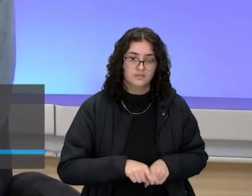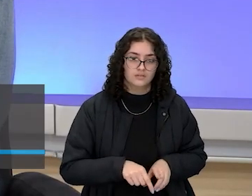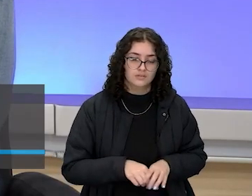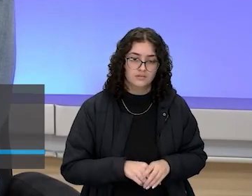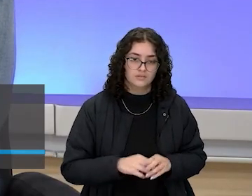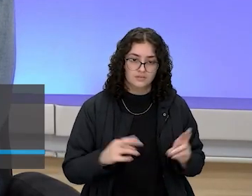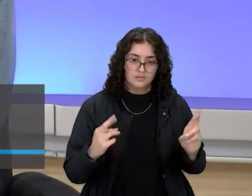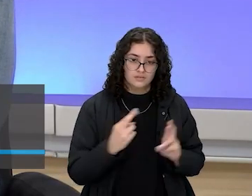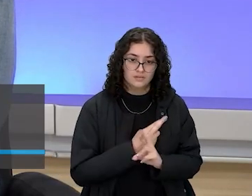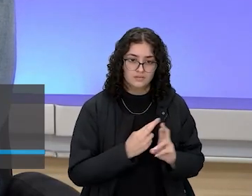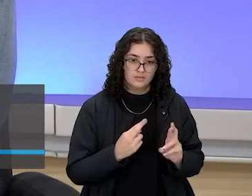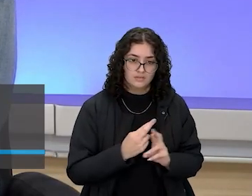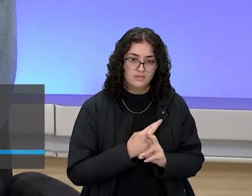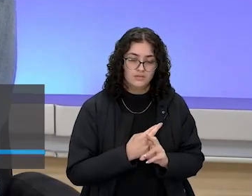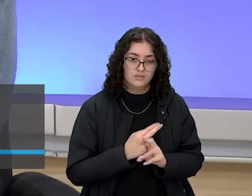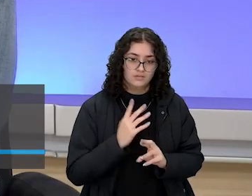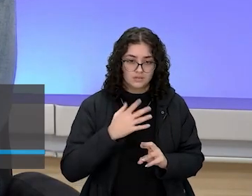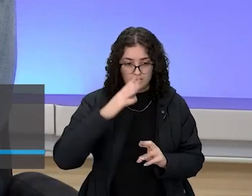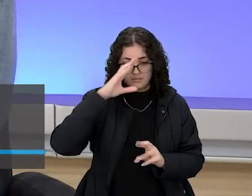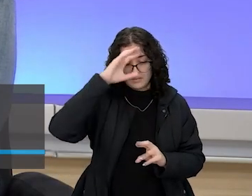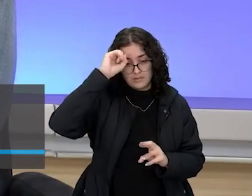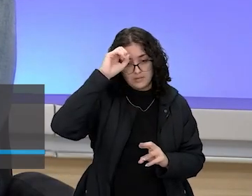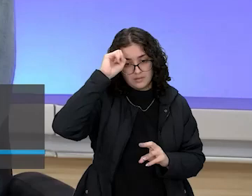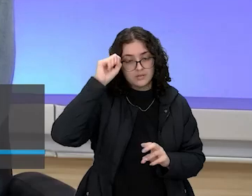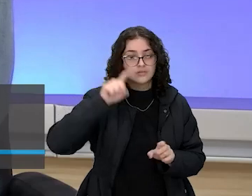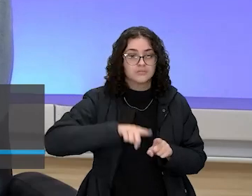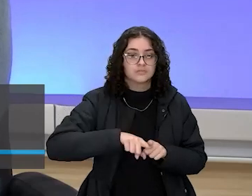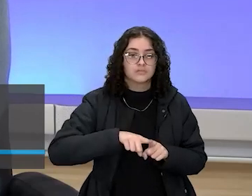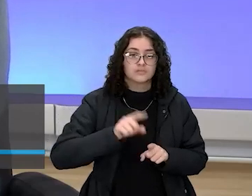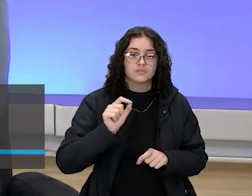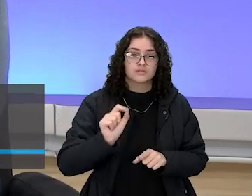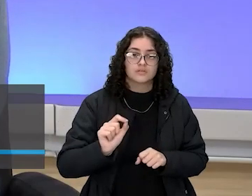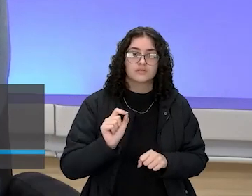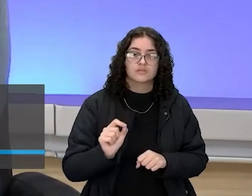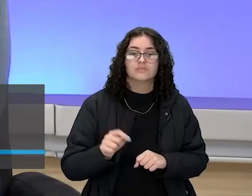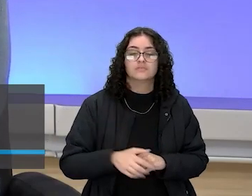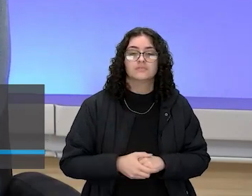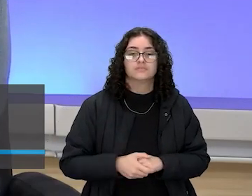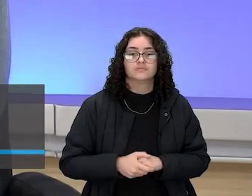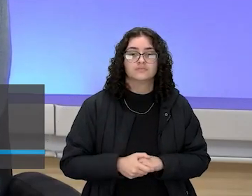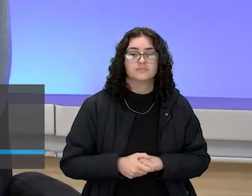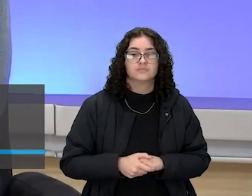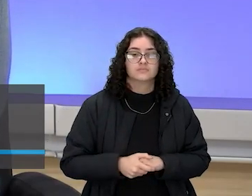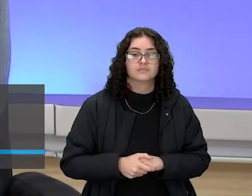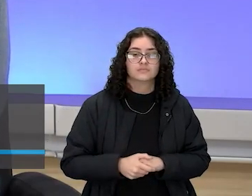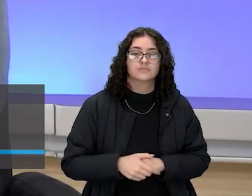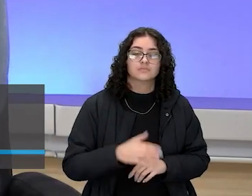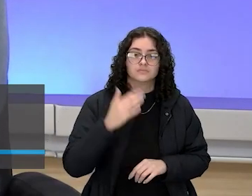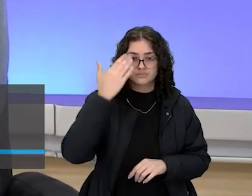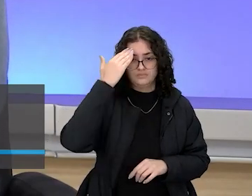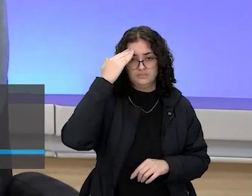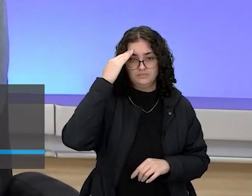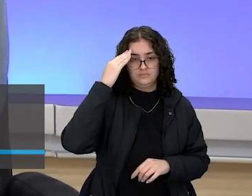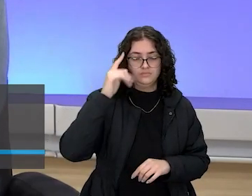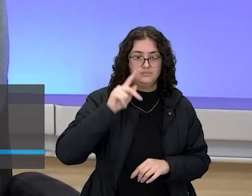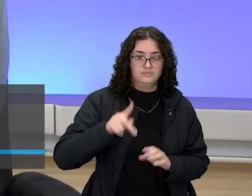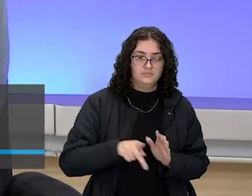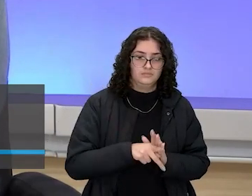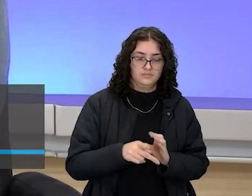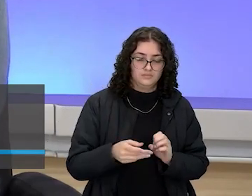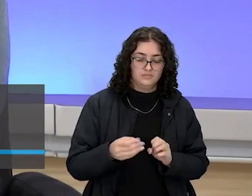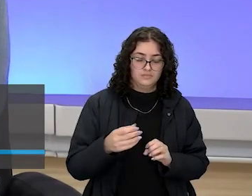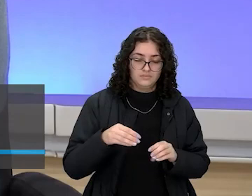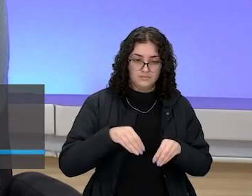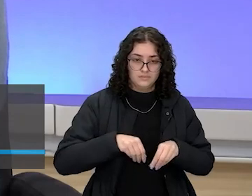a relação do que a gente já aprendeu, tendo como base o entendimento de que um solo